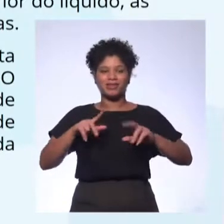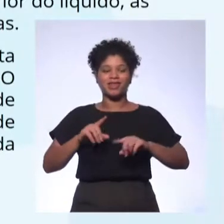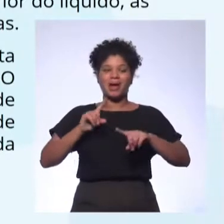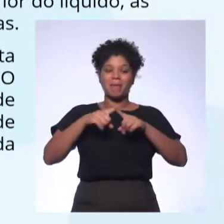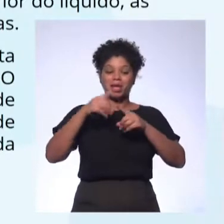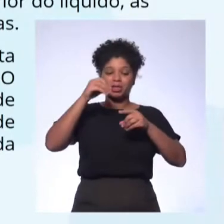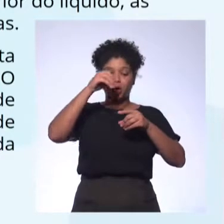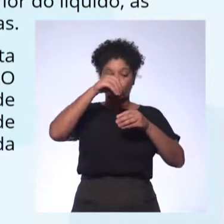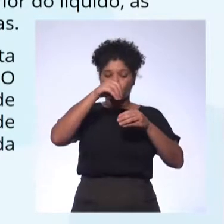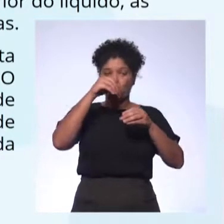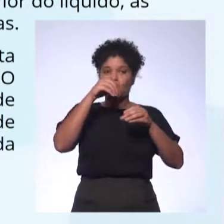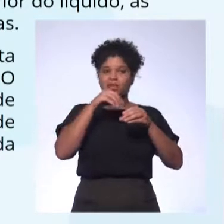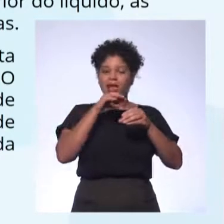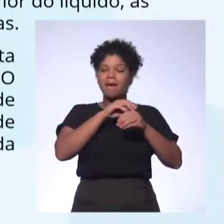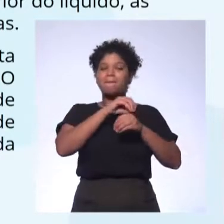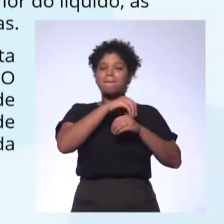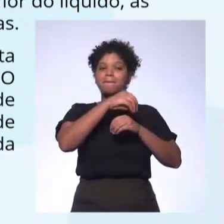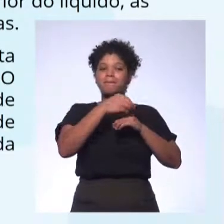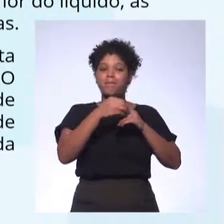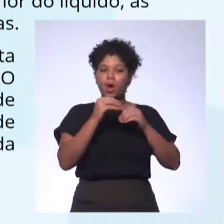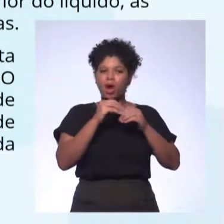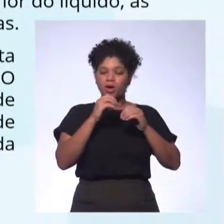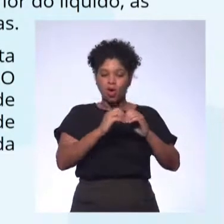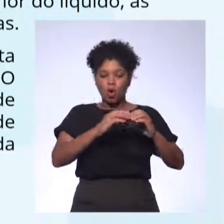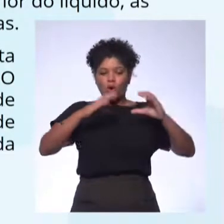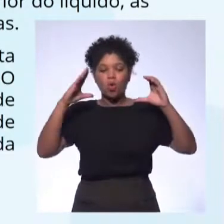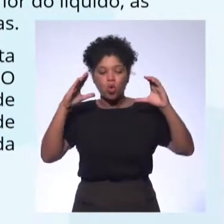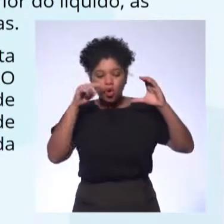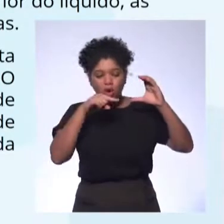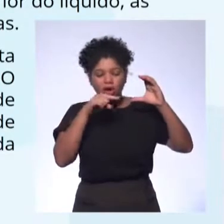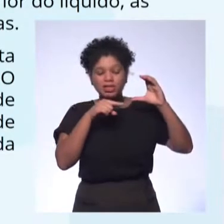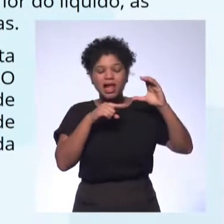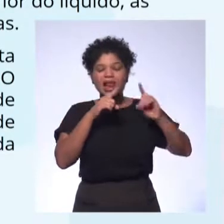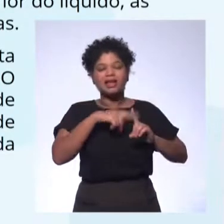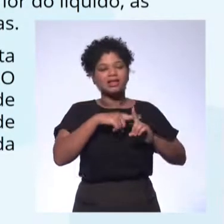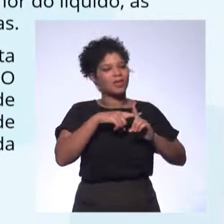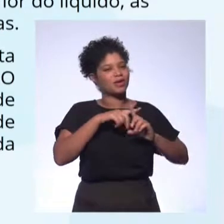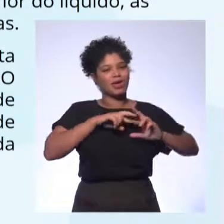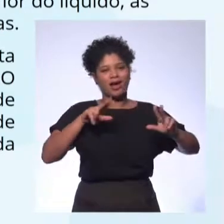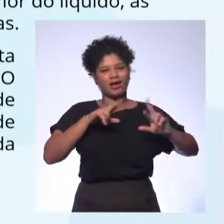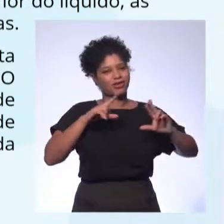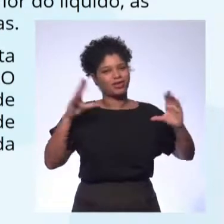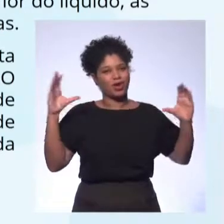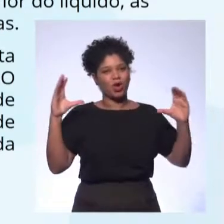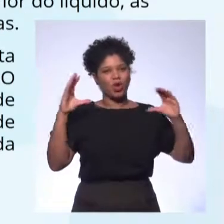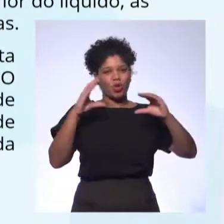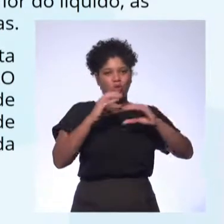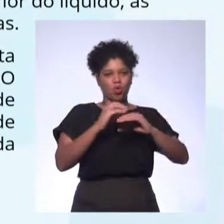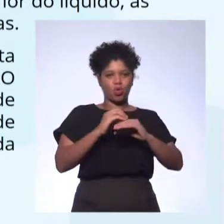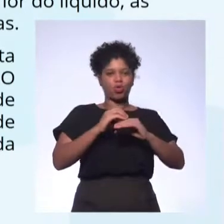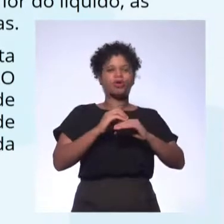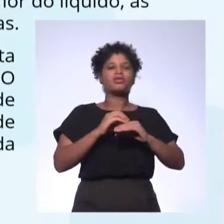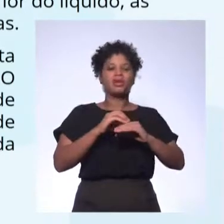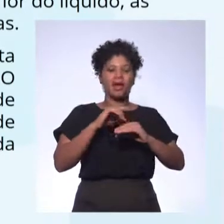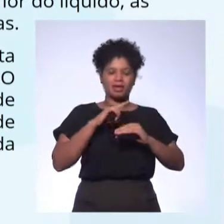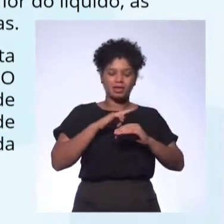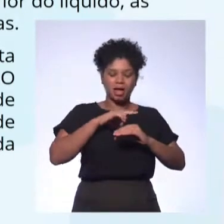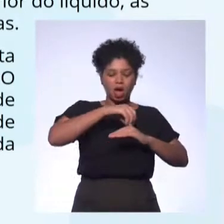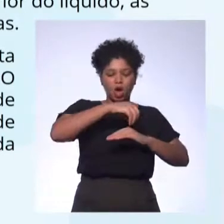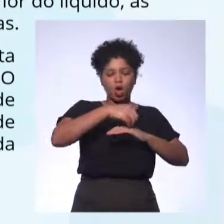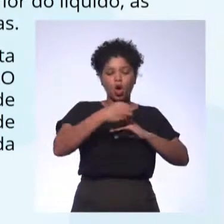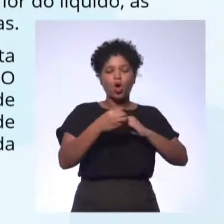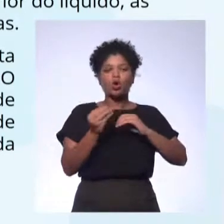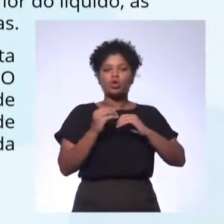interior dessa água a temperatura ela é diferente e as moléculas elas estão ali